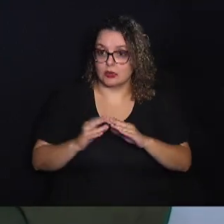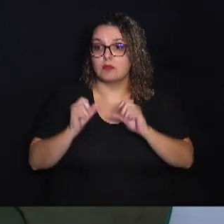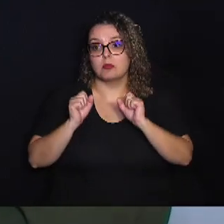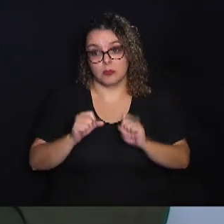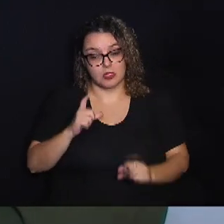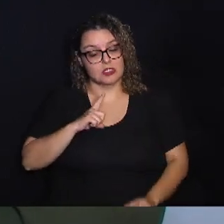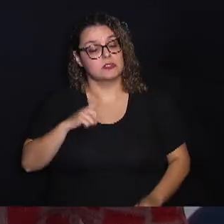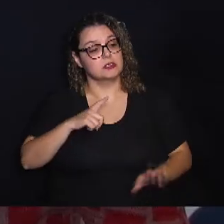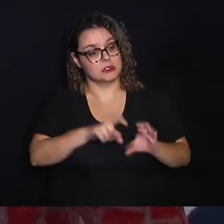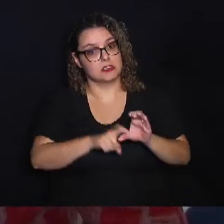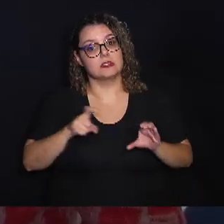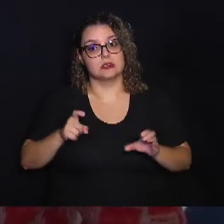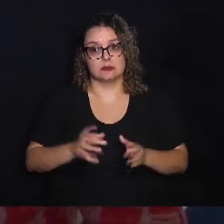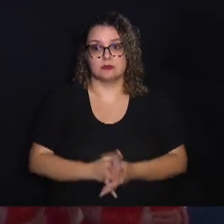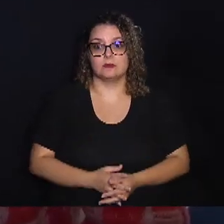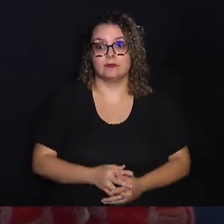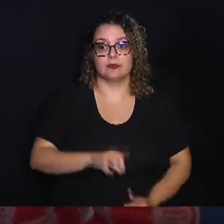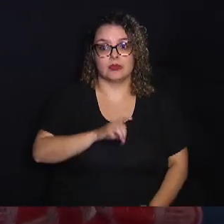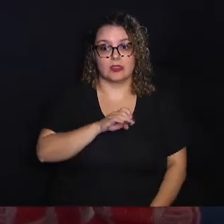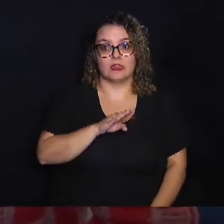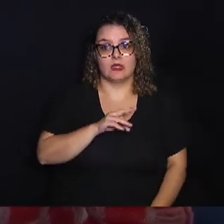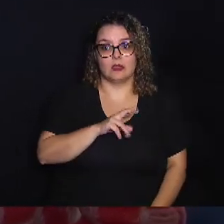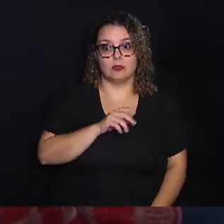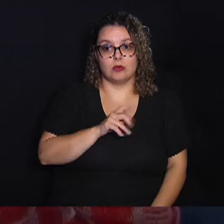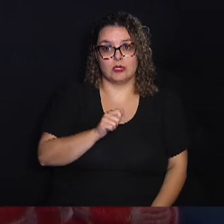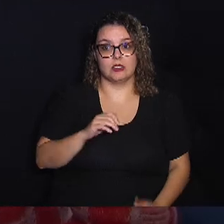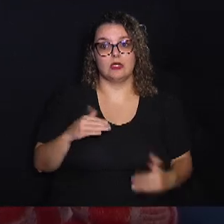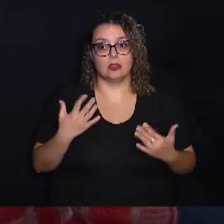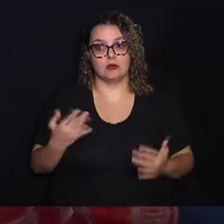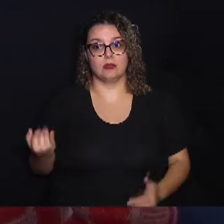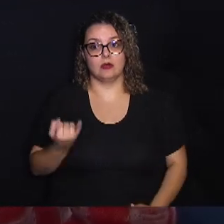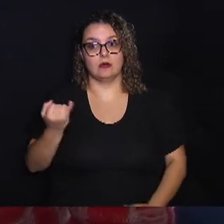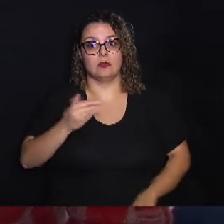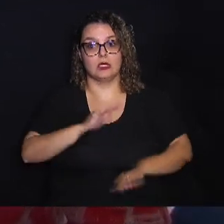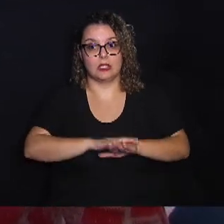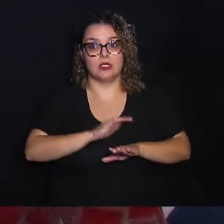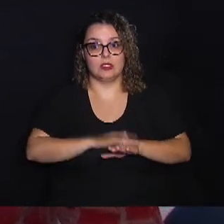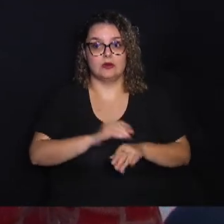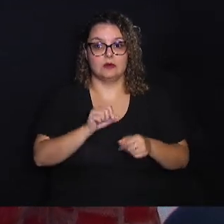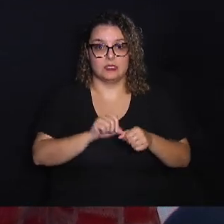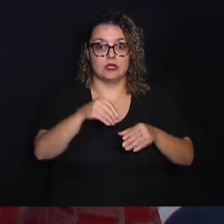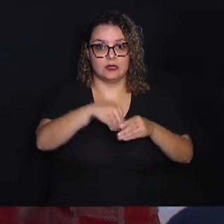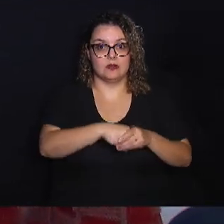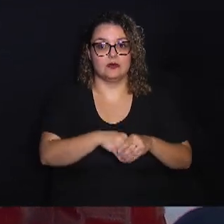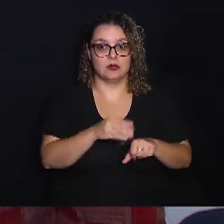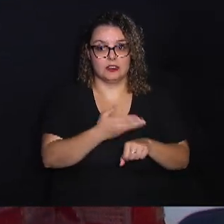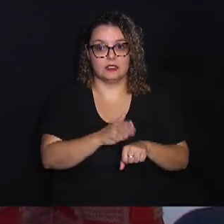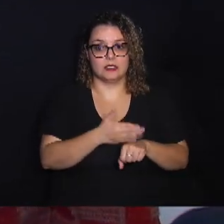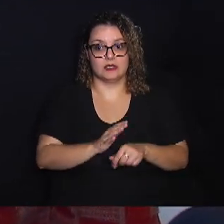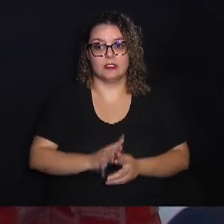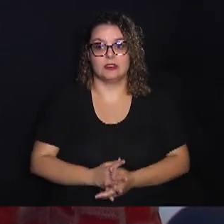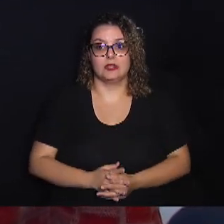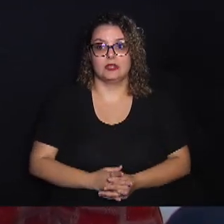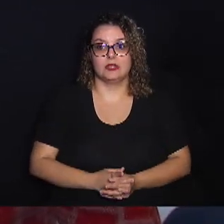essa independência. Débora, e qual é a importância dessa atividade que você faz aqui? Esse treinamento, né?